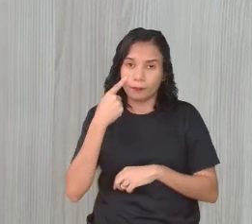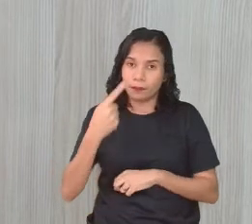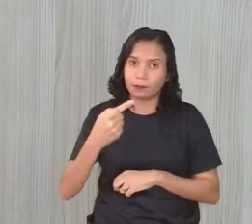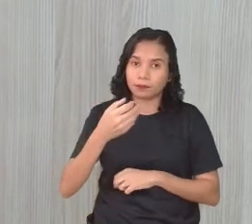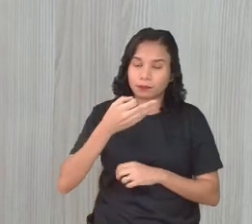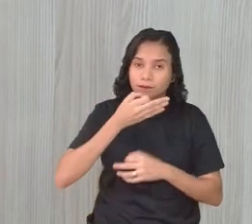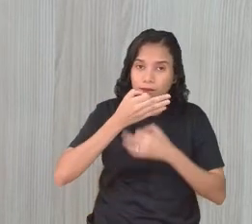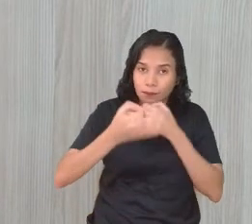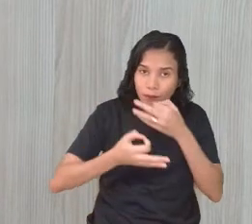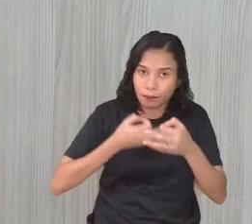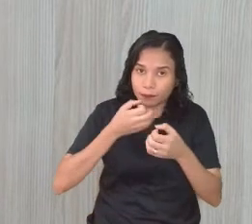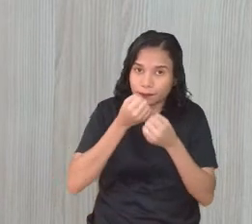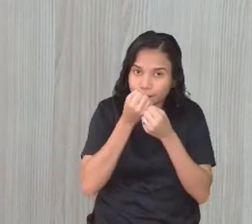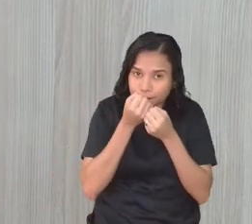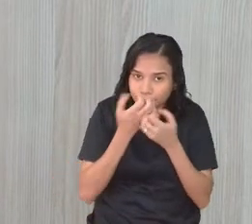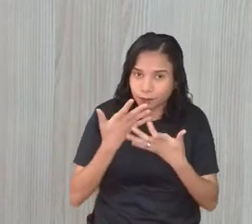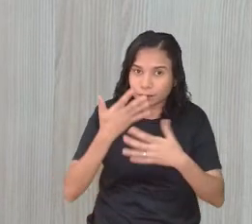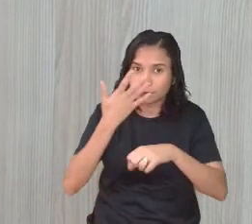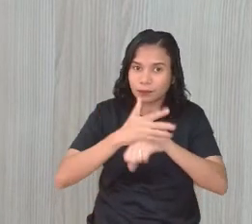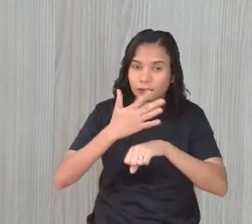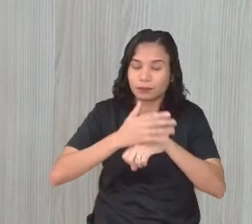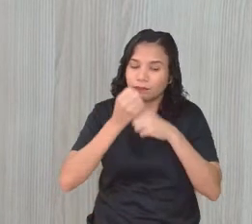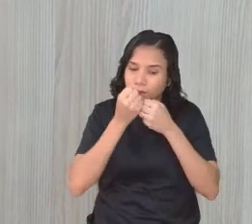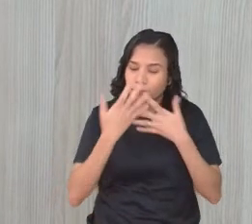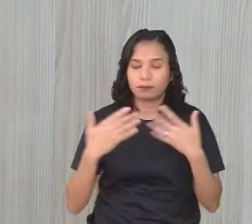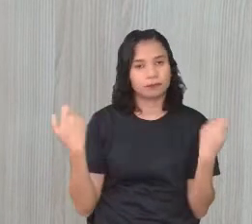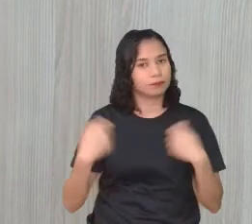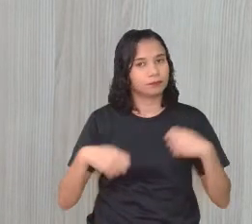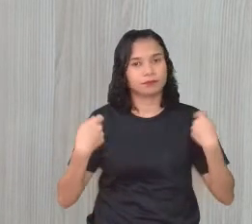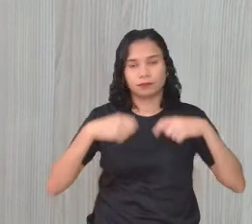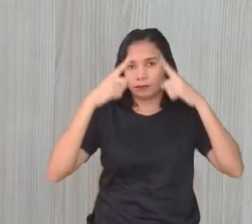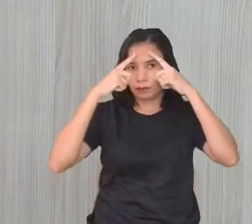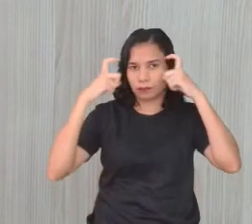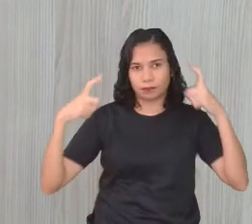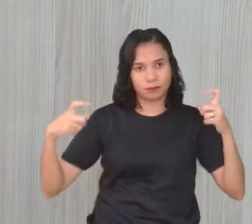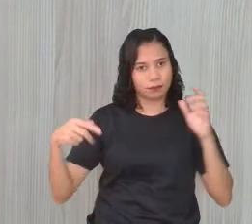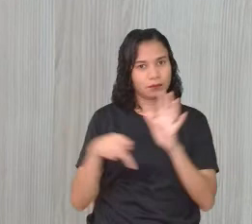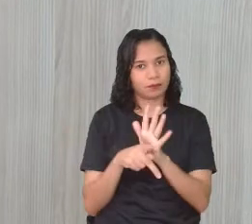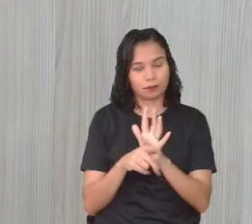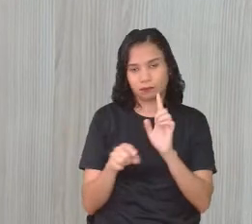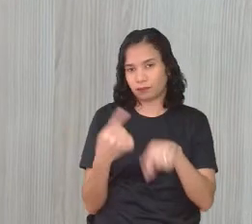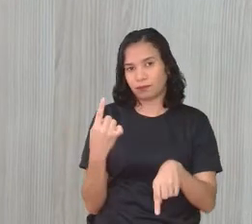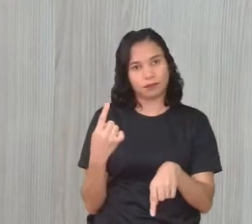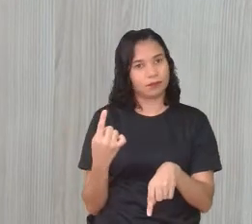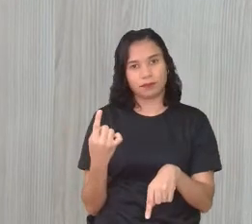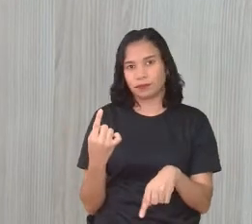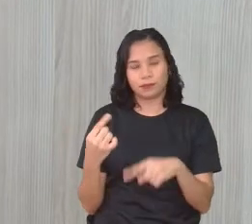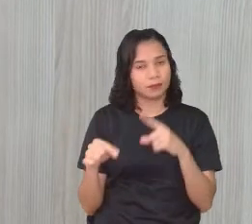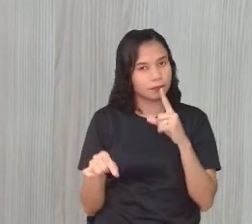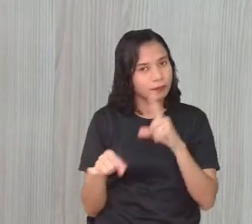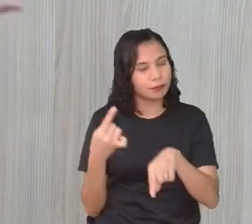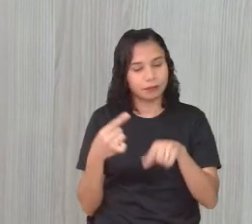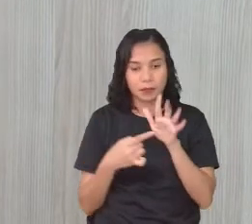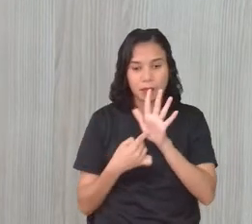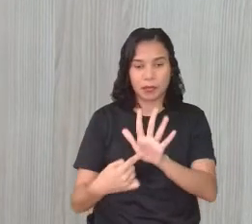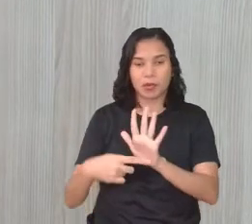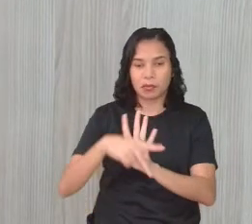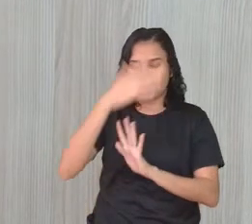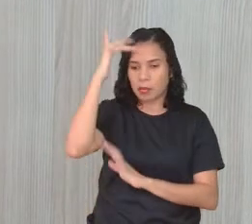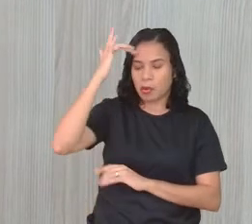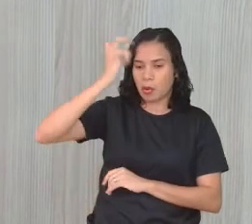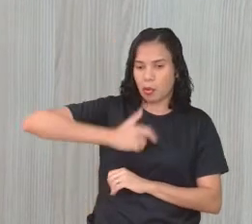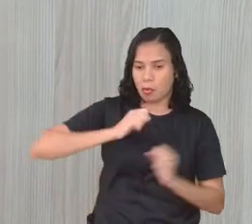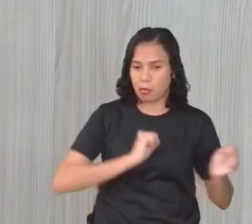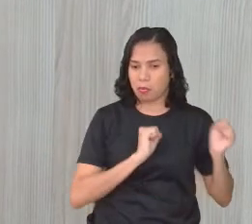argumento bom, uma argumentação bem feita, ela não é necessariamente uma argumentação agressiva. Ela não é uma demonstração